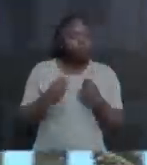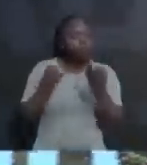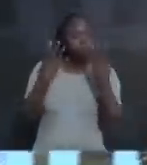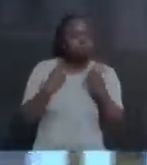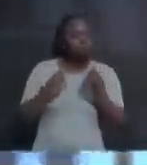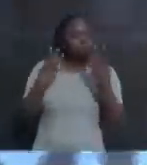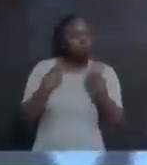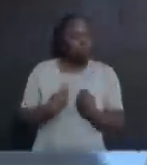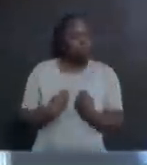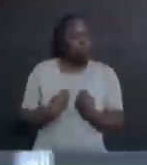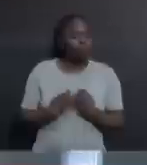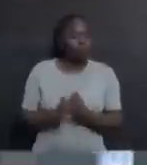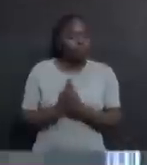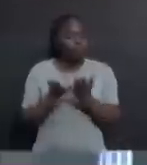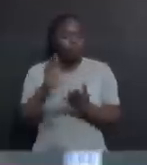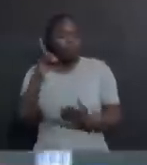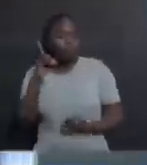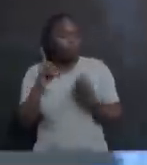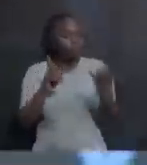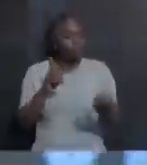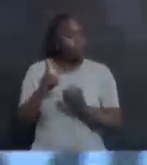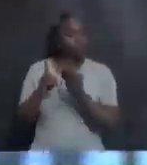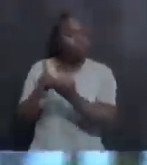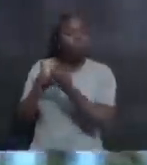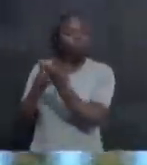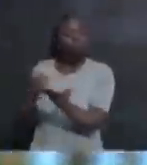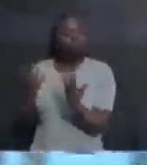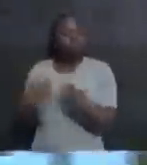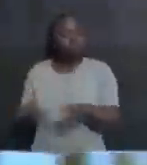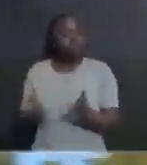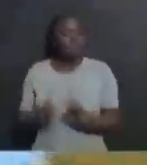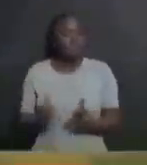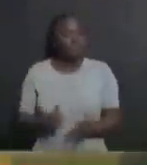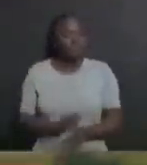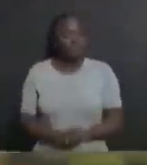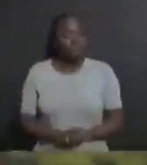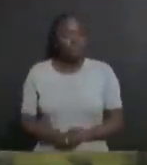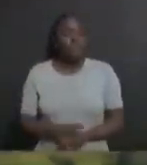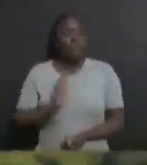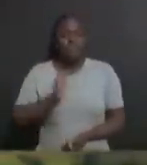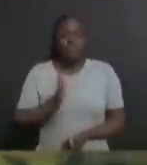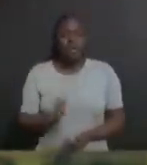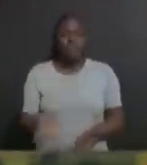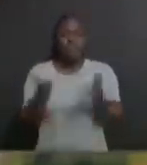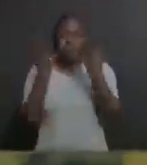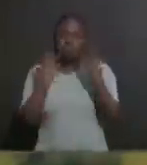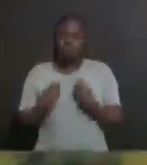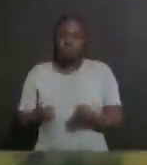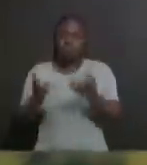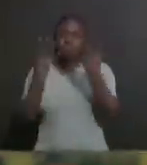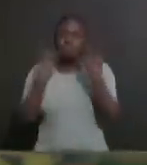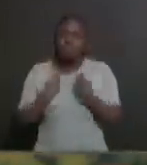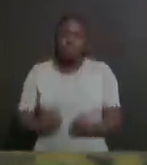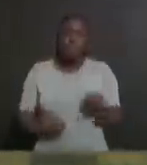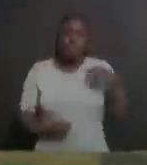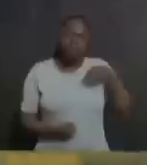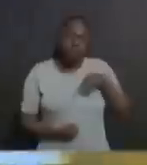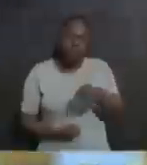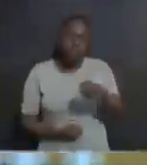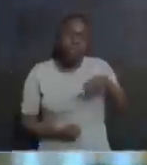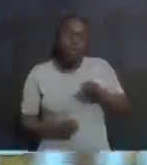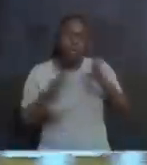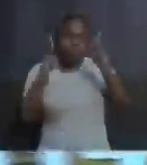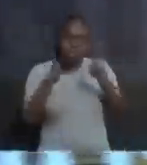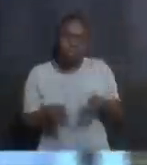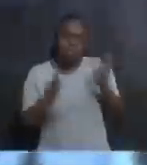palavra. Eu já recebi, gente, milhares de palavras, milhares de mensagens, milhares de pessoas já oraram por